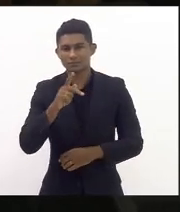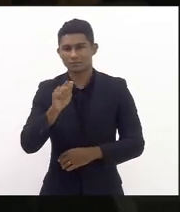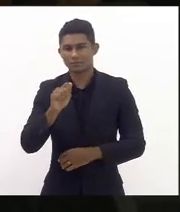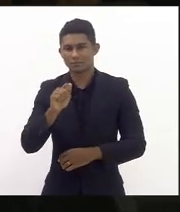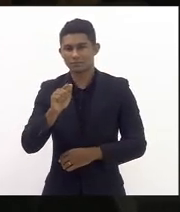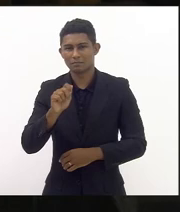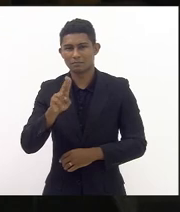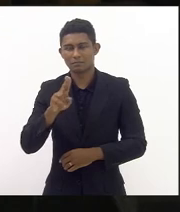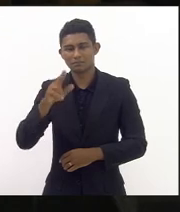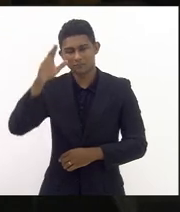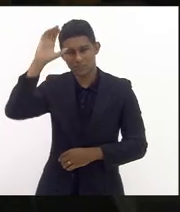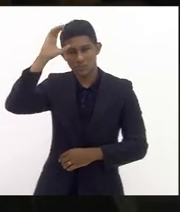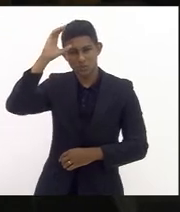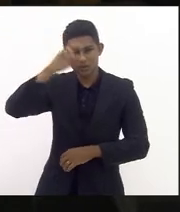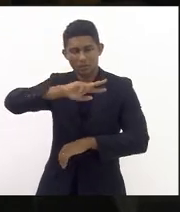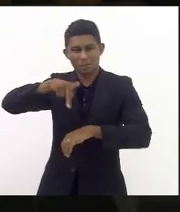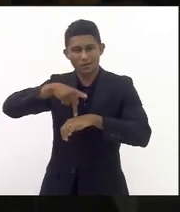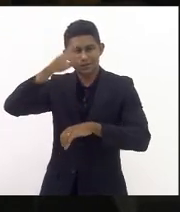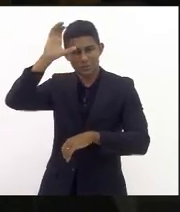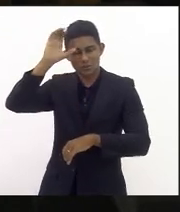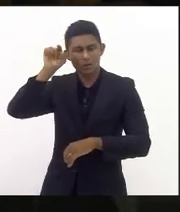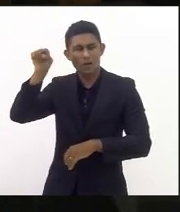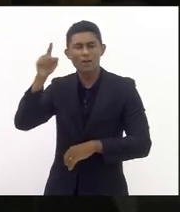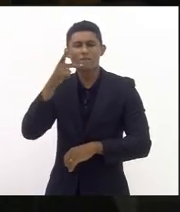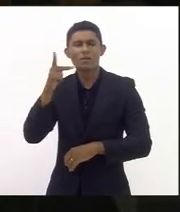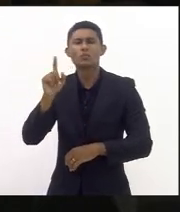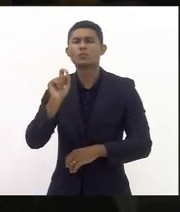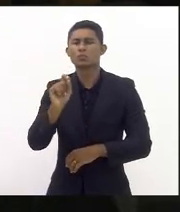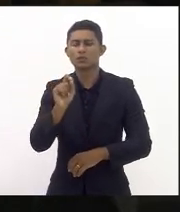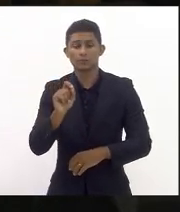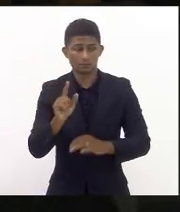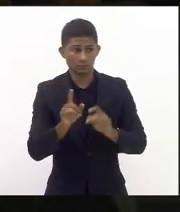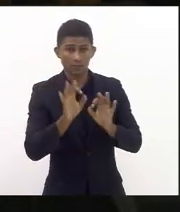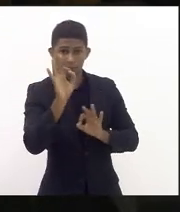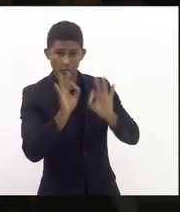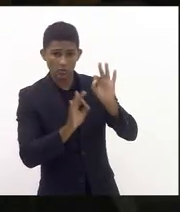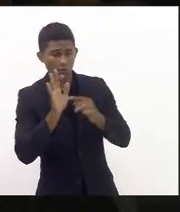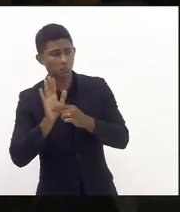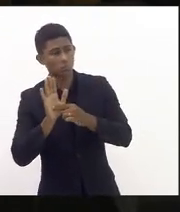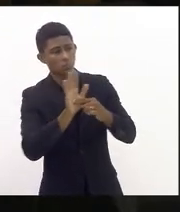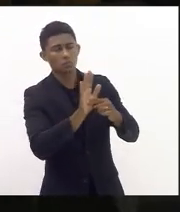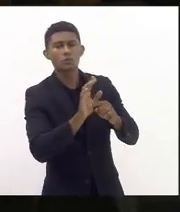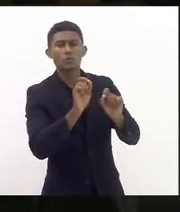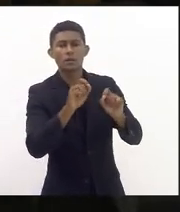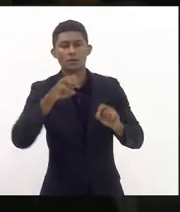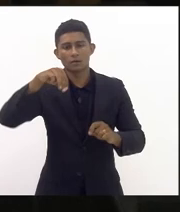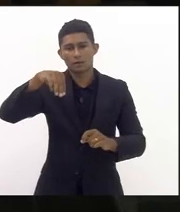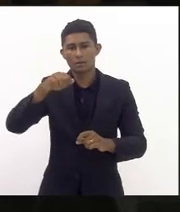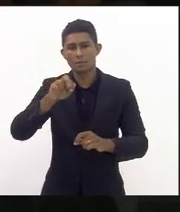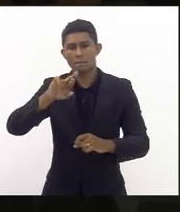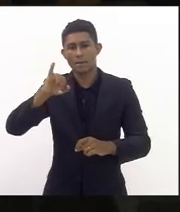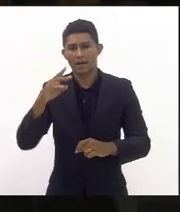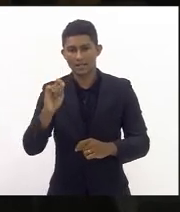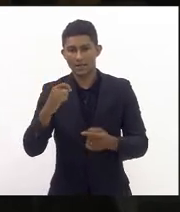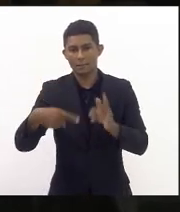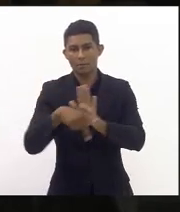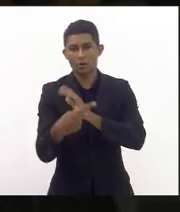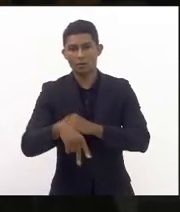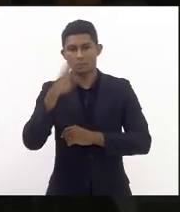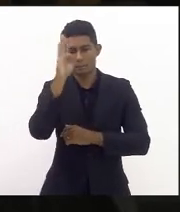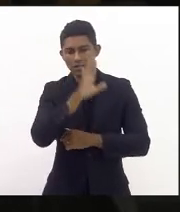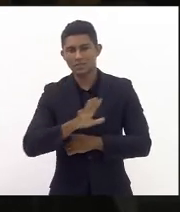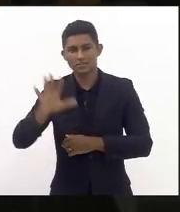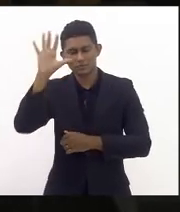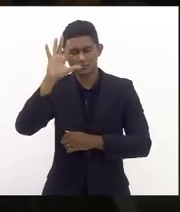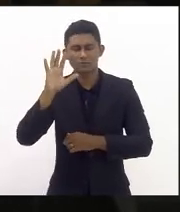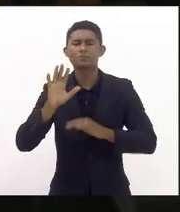empresa turca, disse que apresentou o projeto à Marinha do Brasil. Que bom, mas não apresentou o projeto a